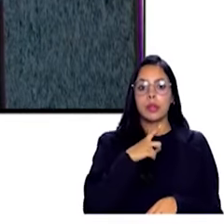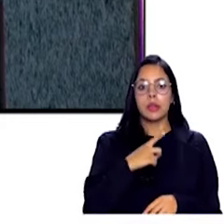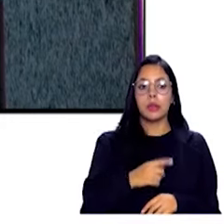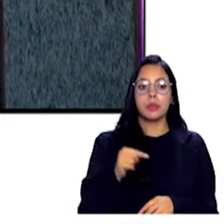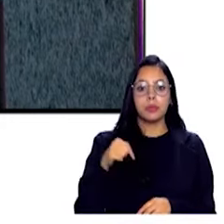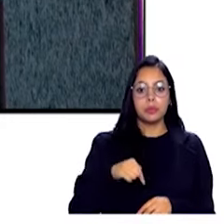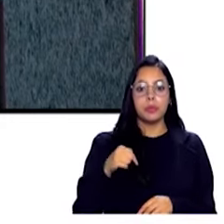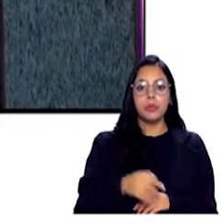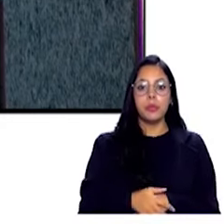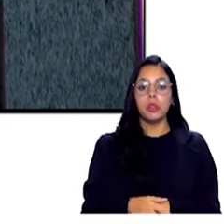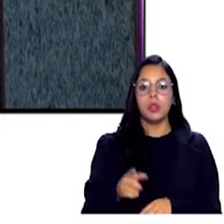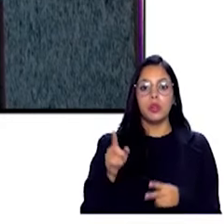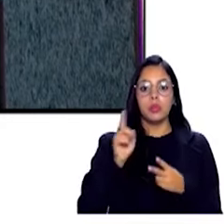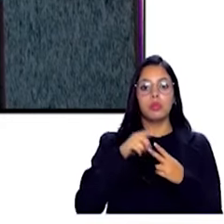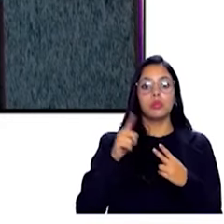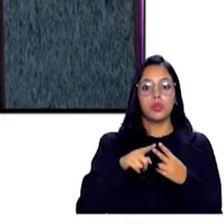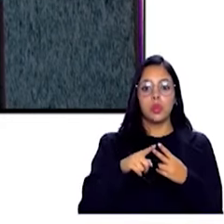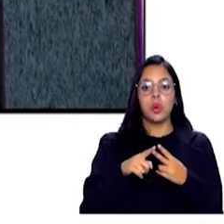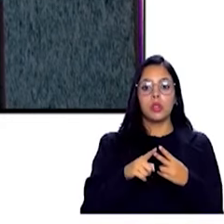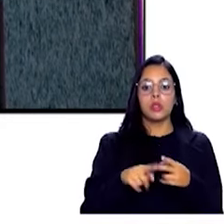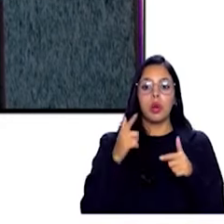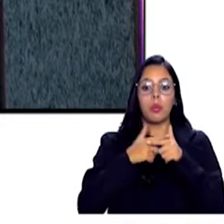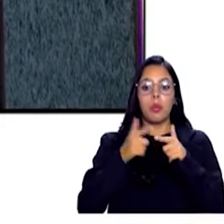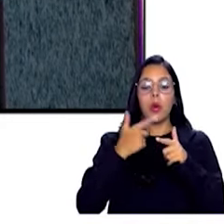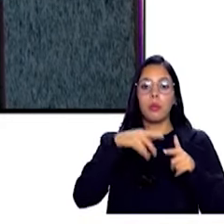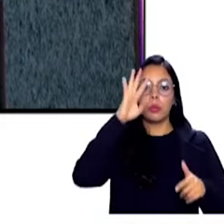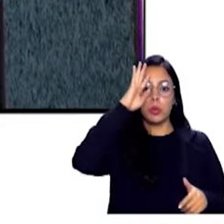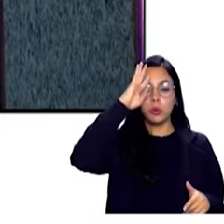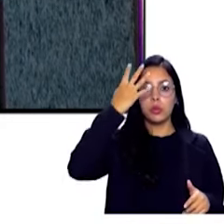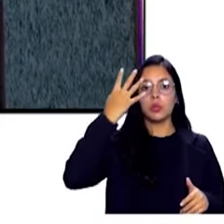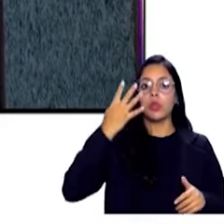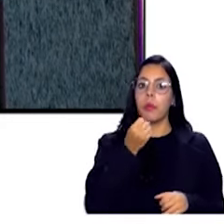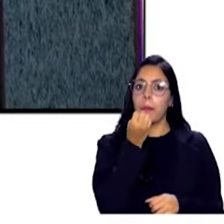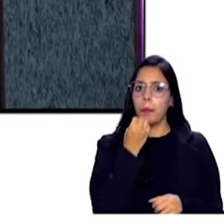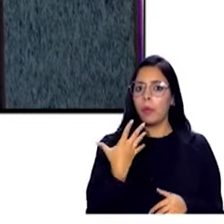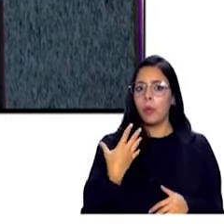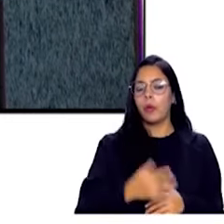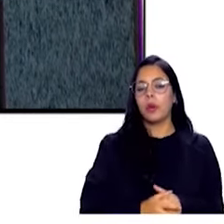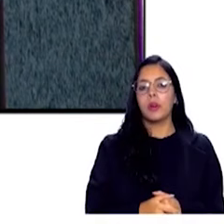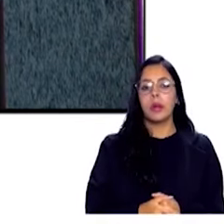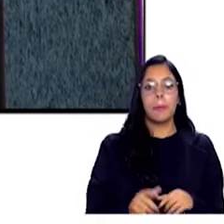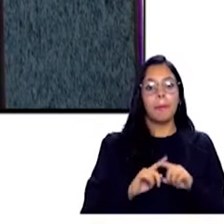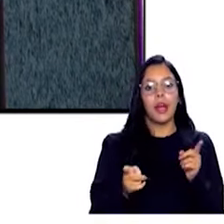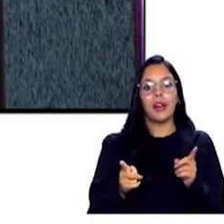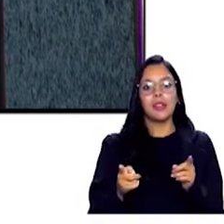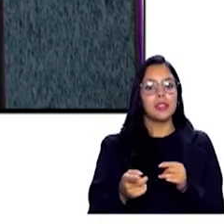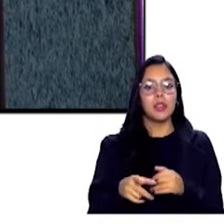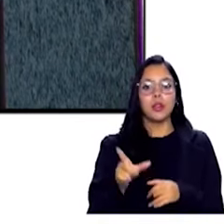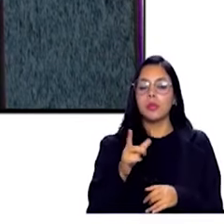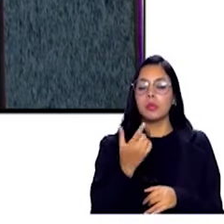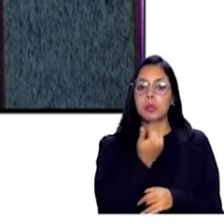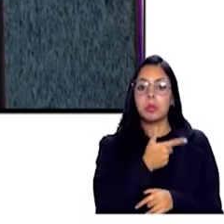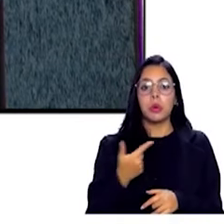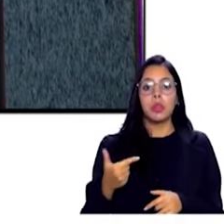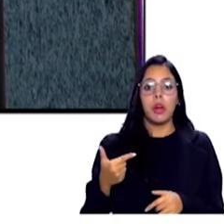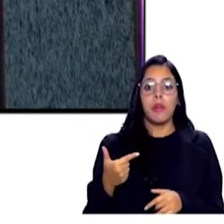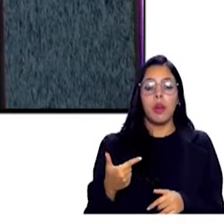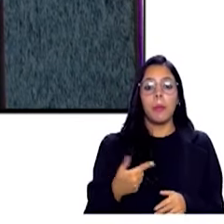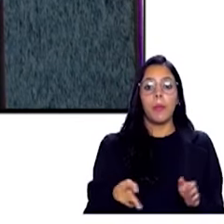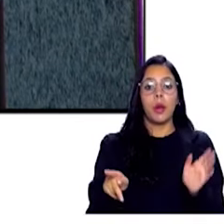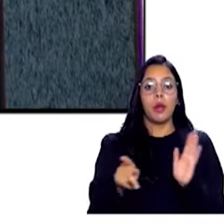eu trago duas boas soluções que nos foram oferecidas por